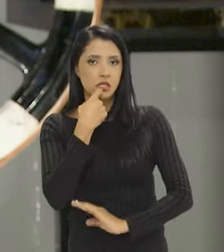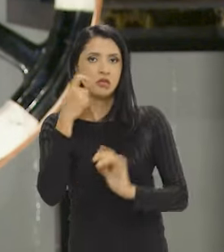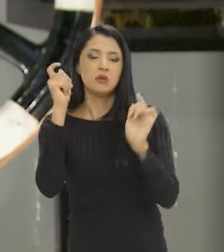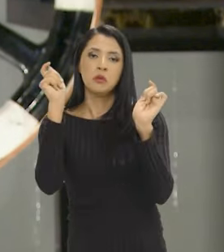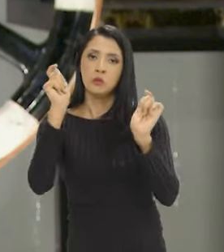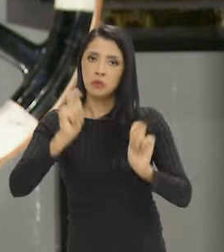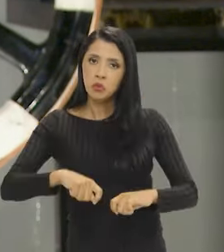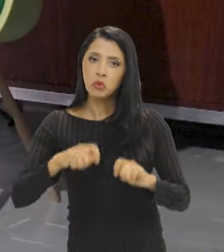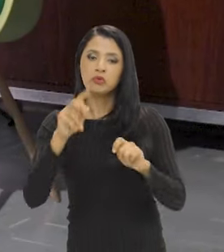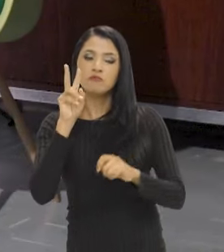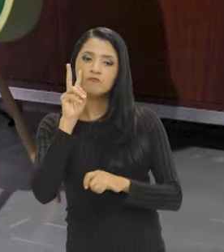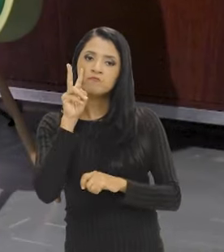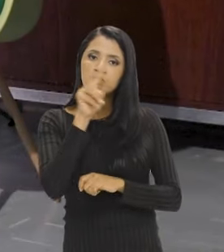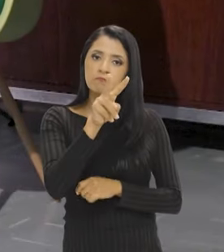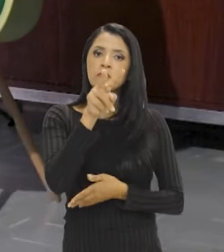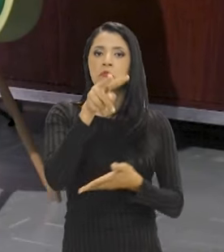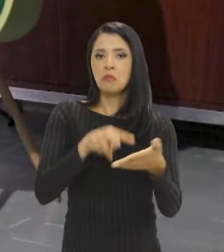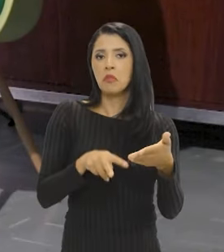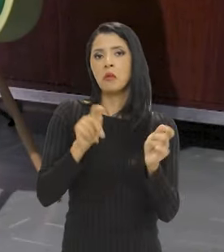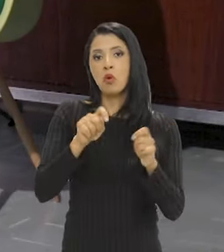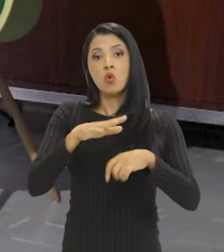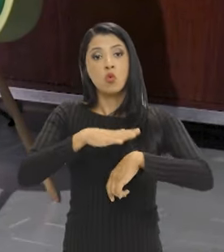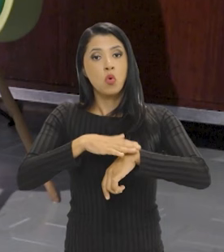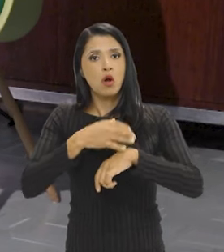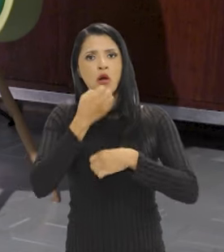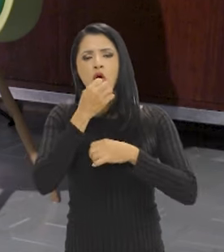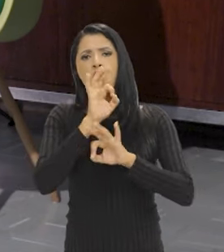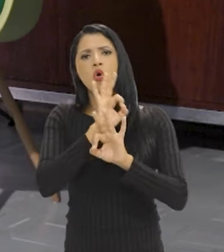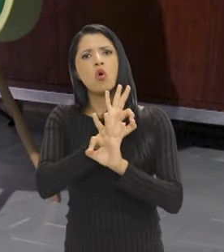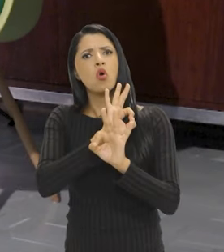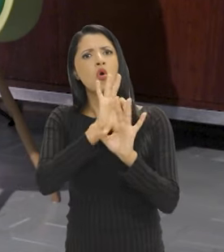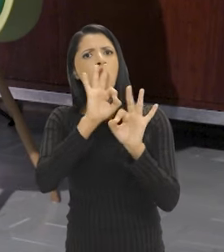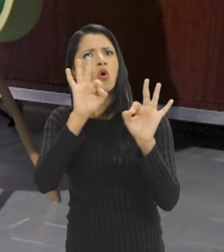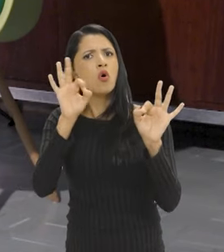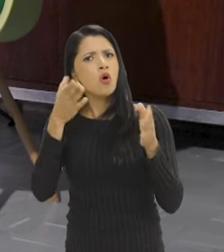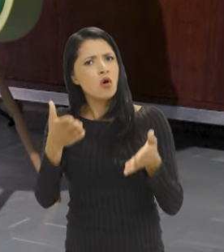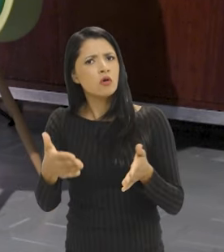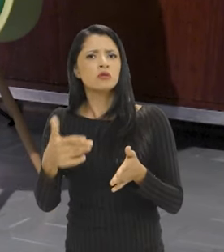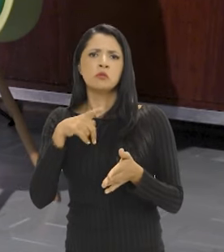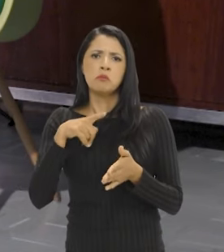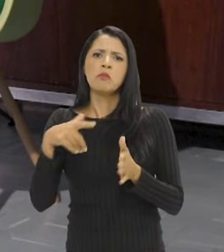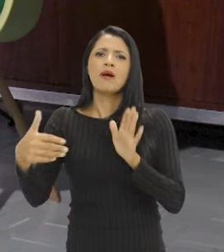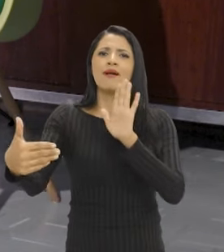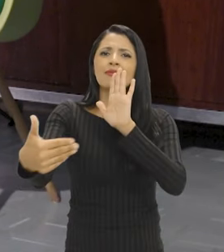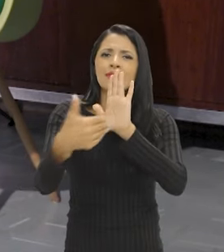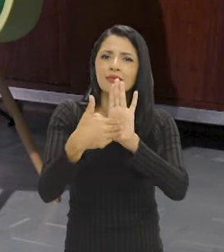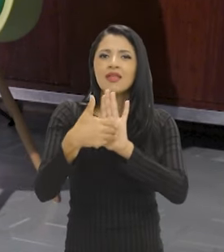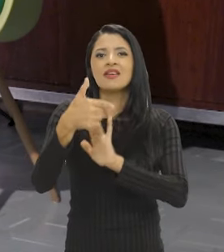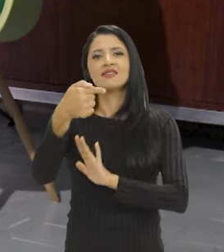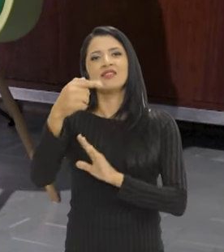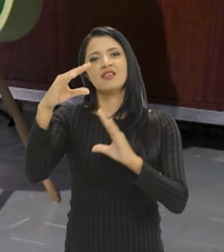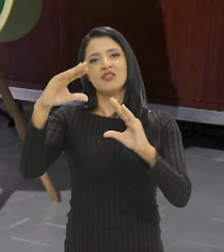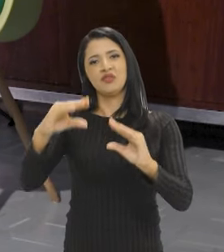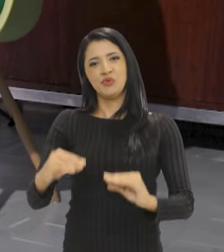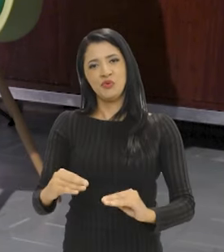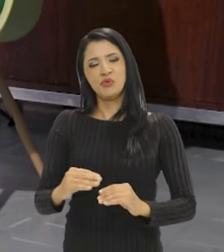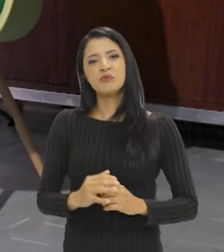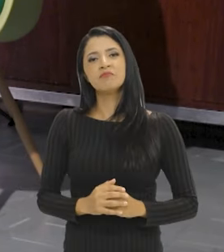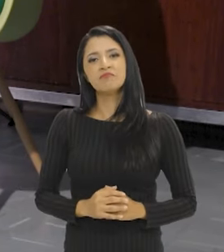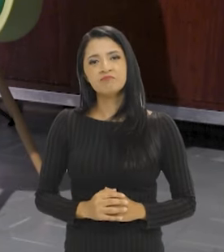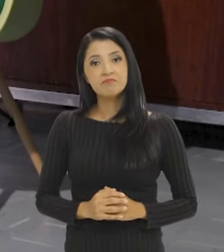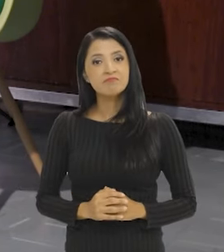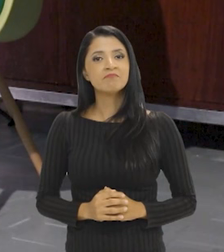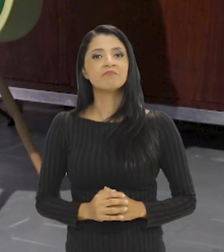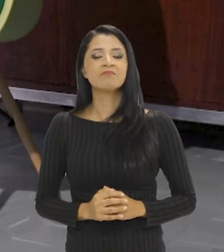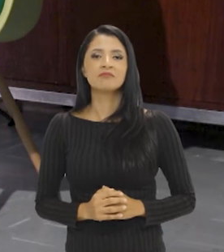-feira, com possibilidades de consulta num horário bastante generoso, chegando até às sete